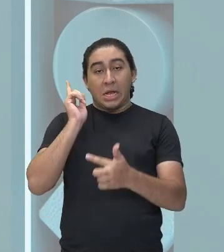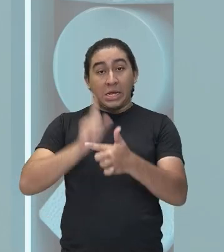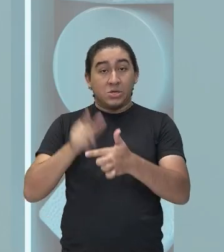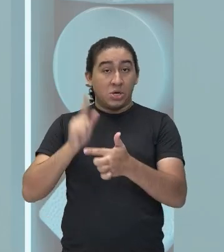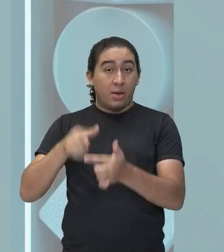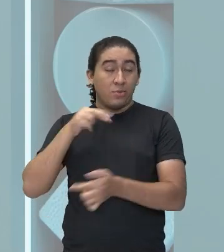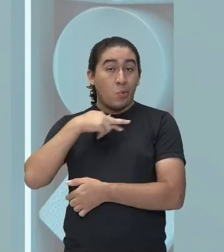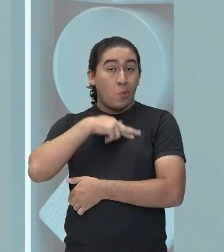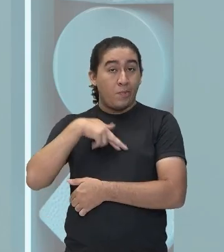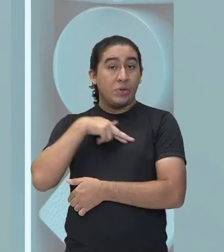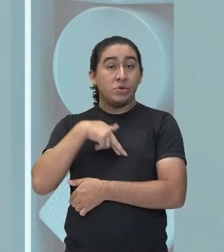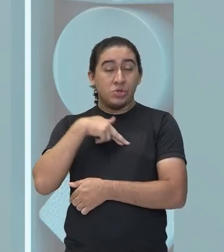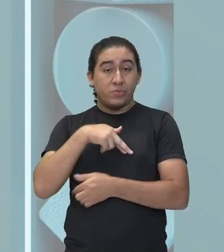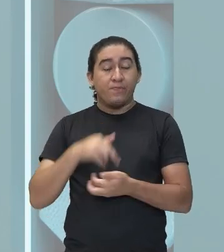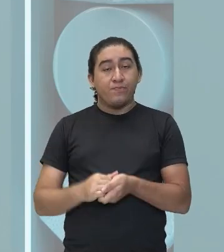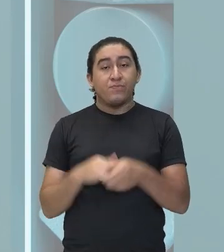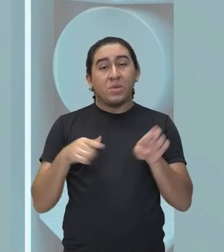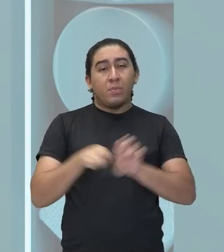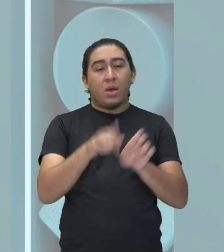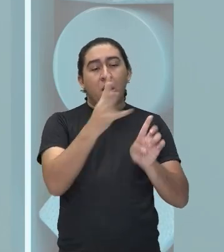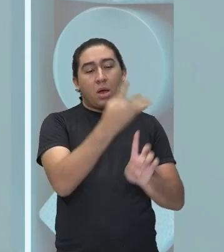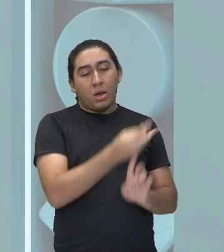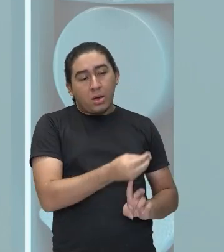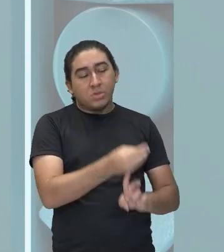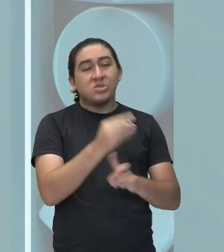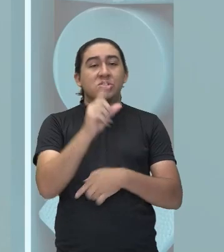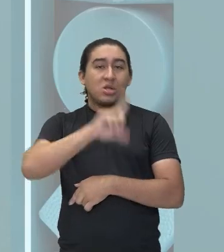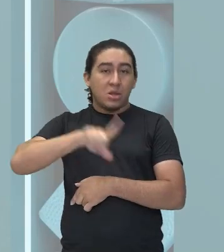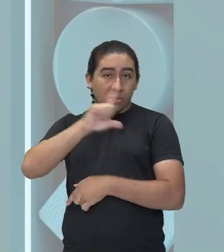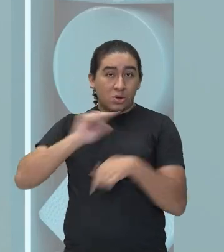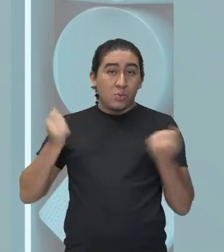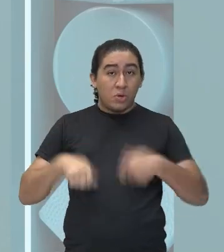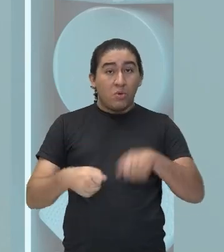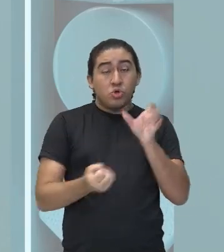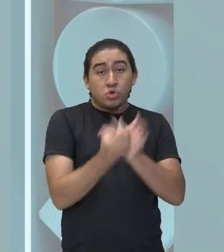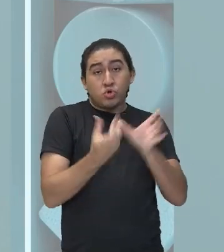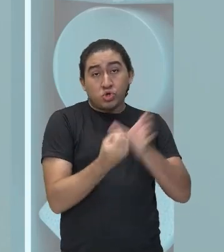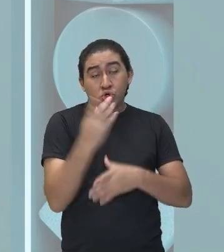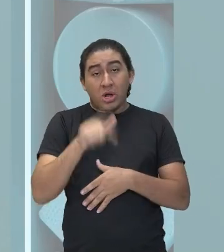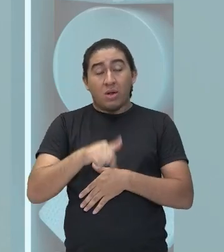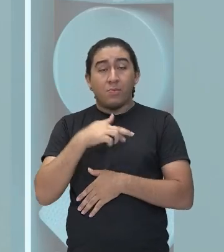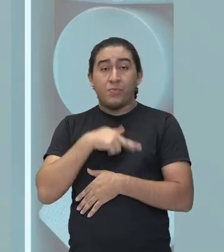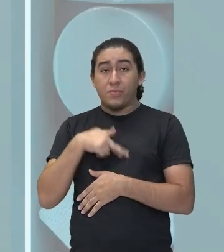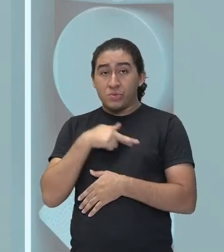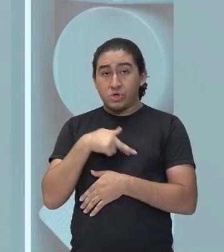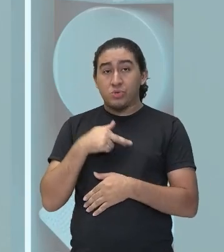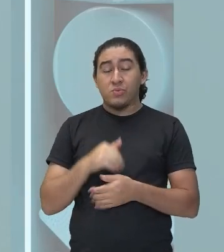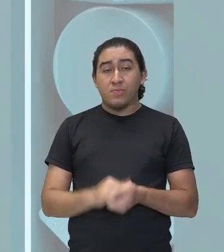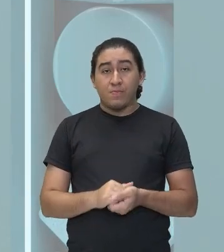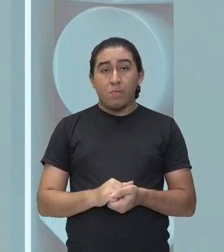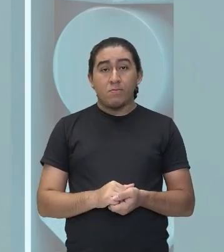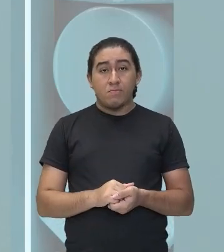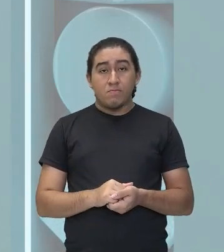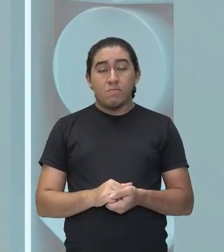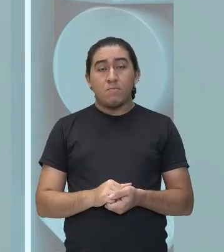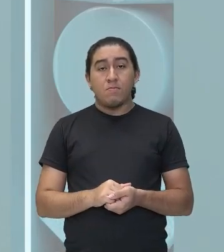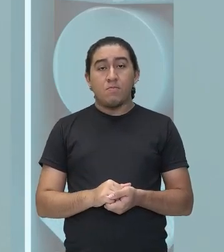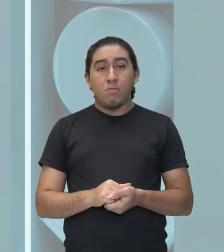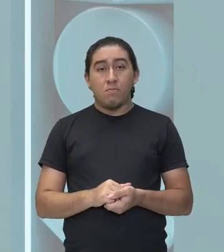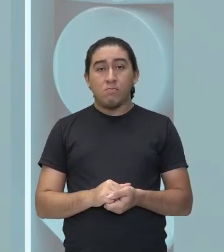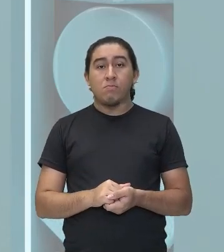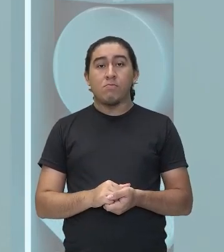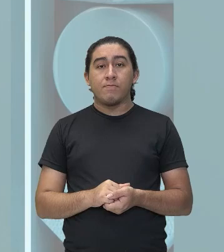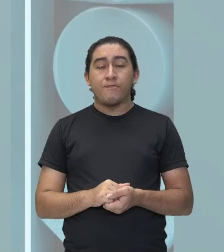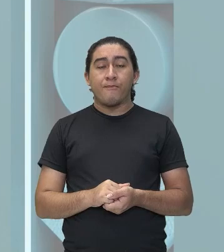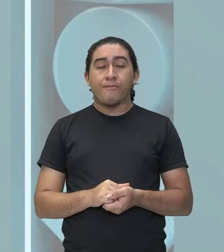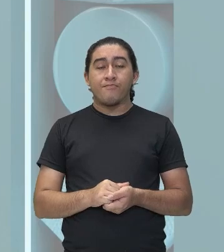as feições da arte, da literatura feitas conforme o romantismo. Eles querem deixar isso de lado, querem